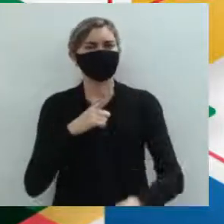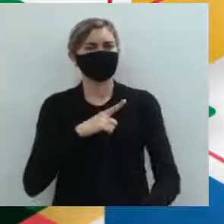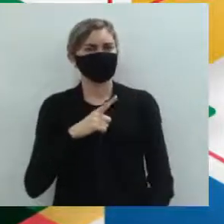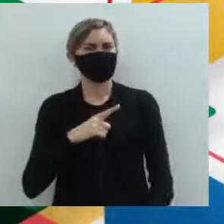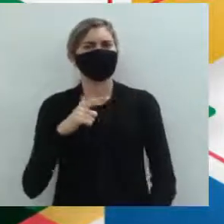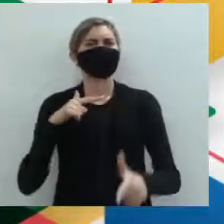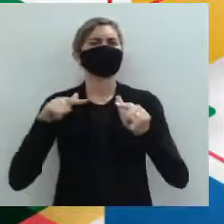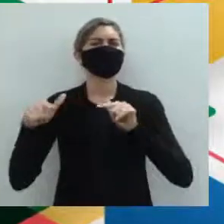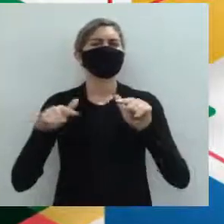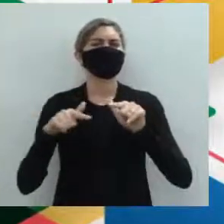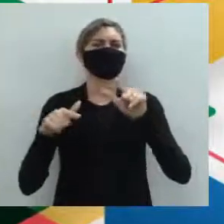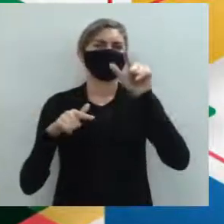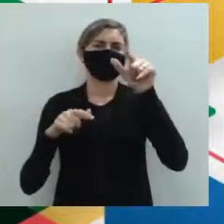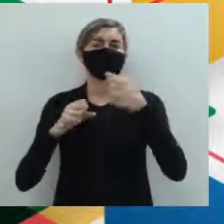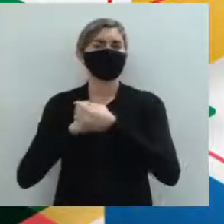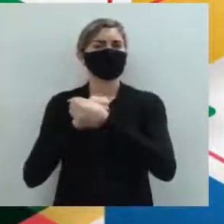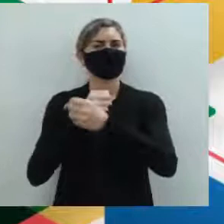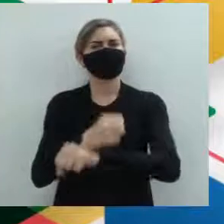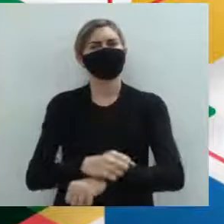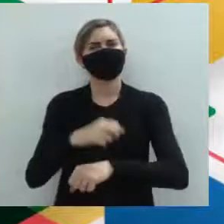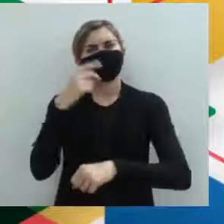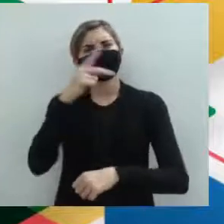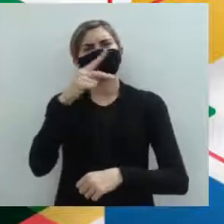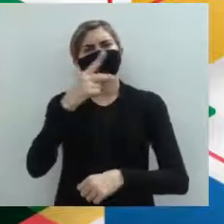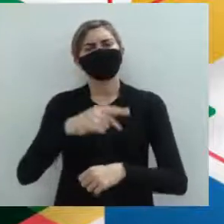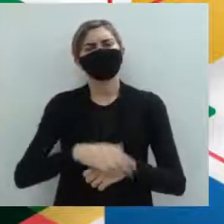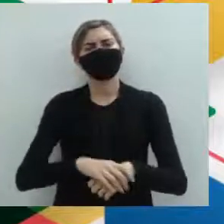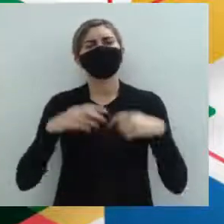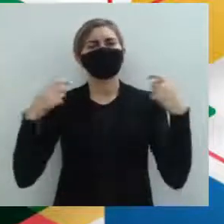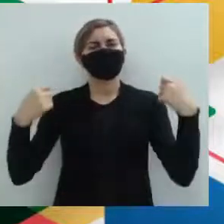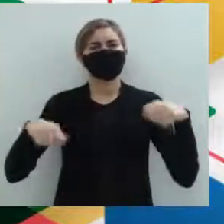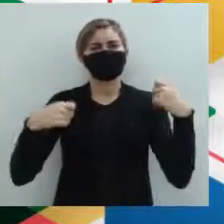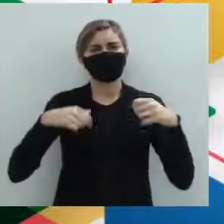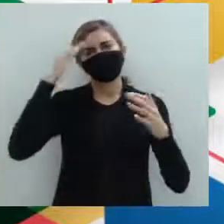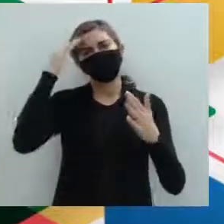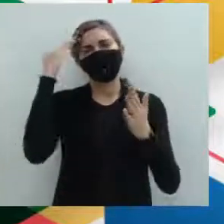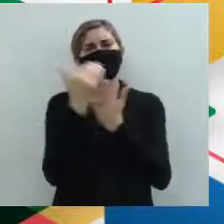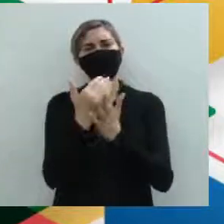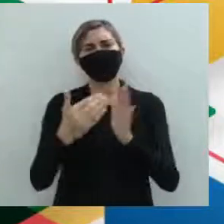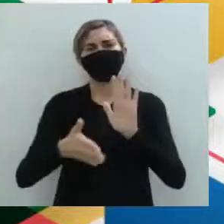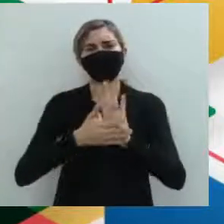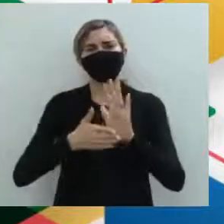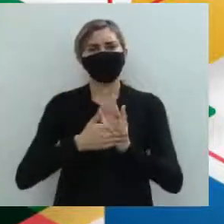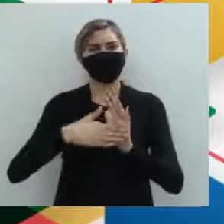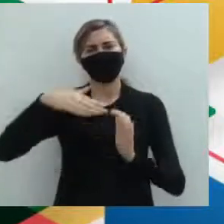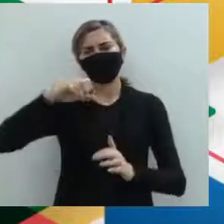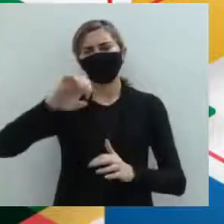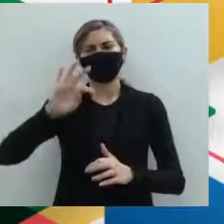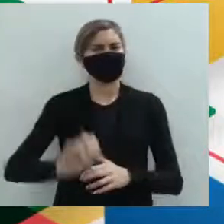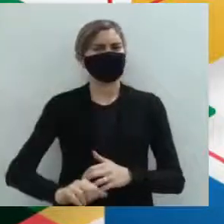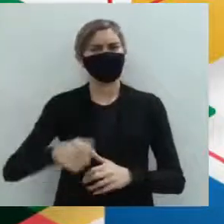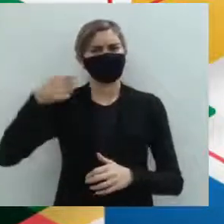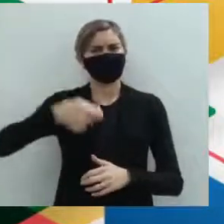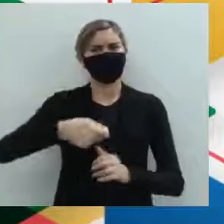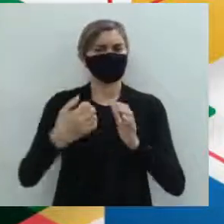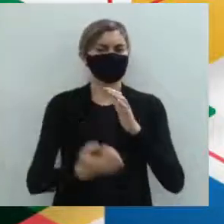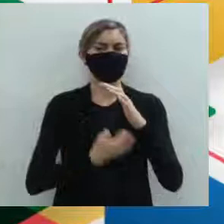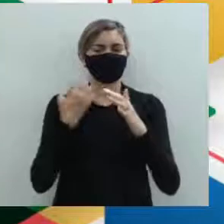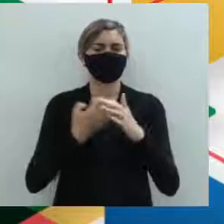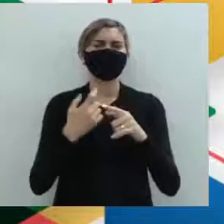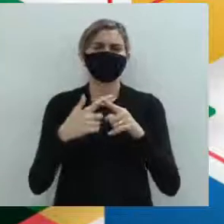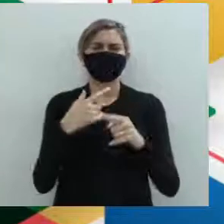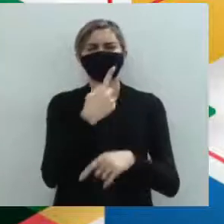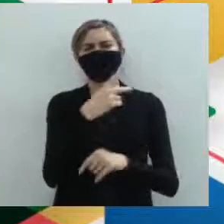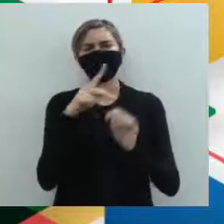o trabalhador como sendo escravo dele mesmo. Ele precisa cumprir uma meta que não é nem uma meta imposta pela empresa, porque ele